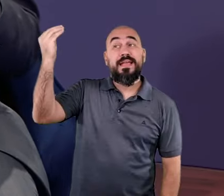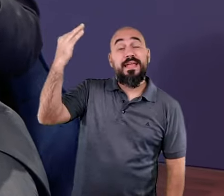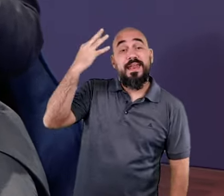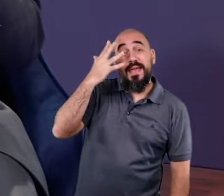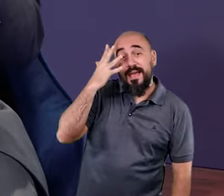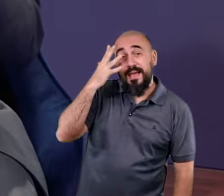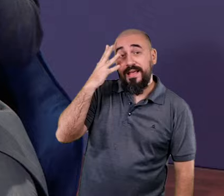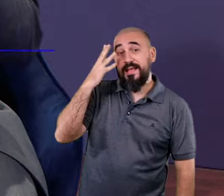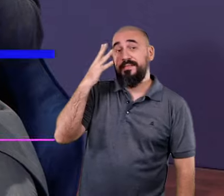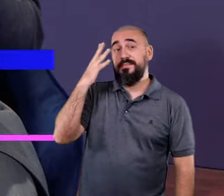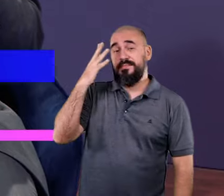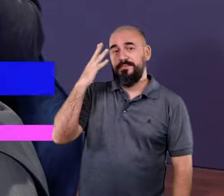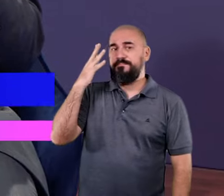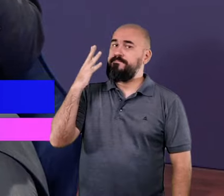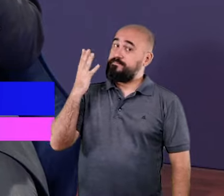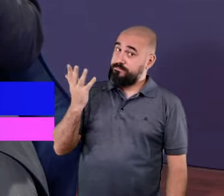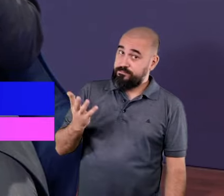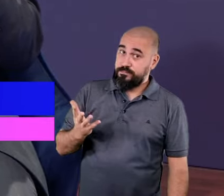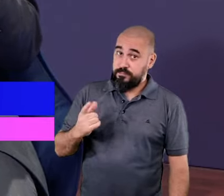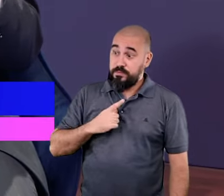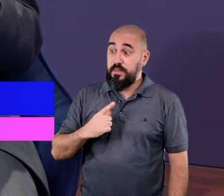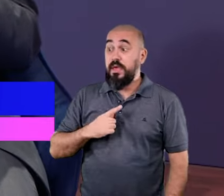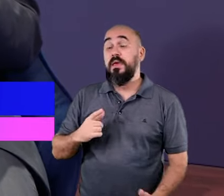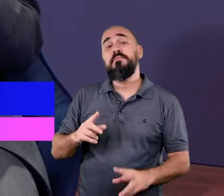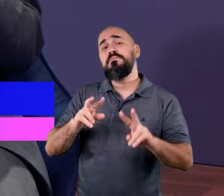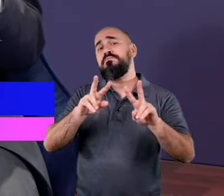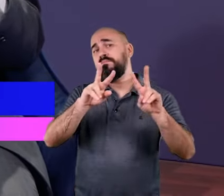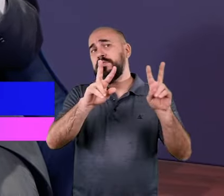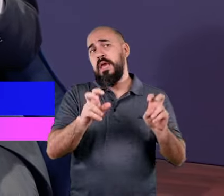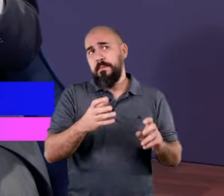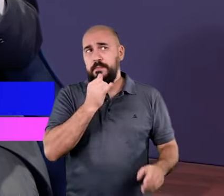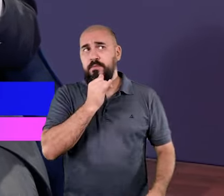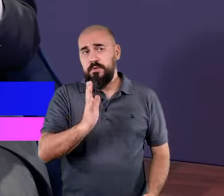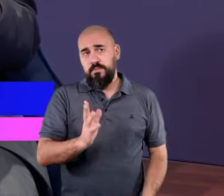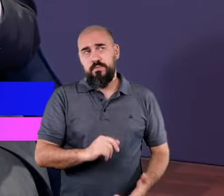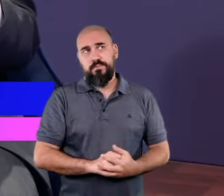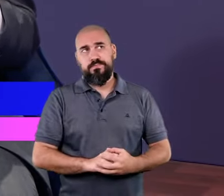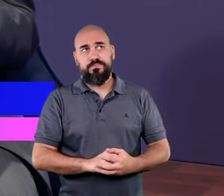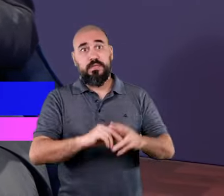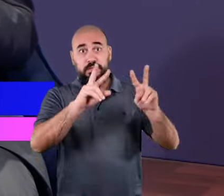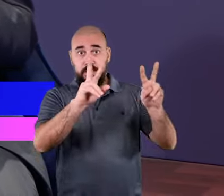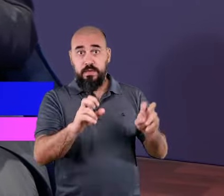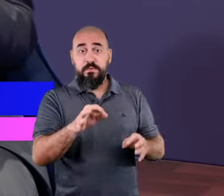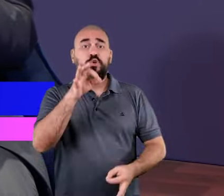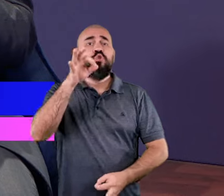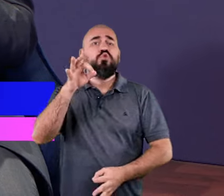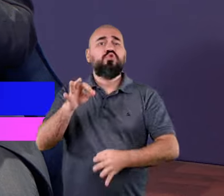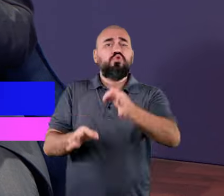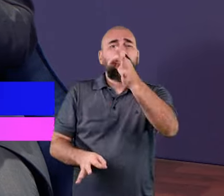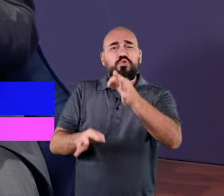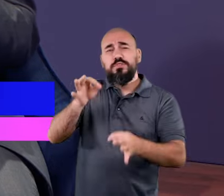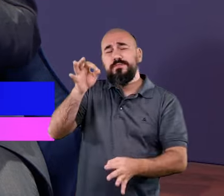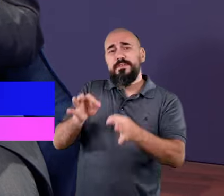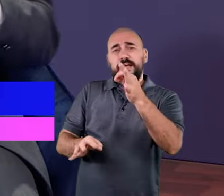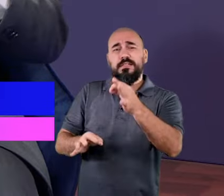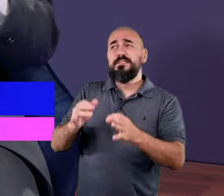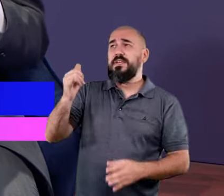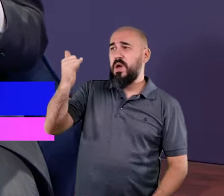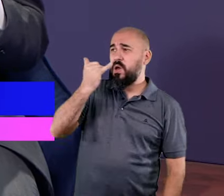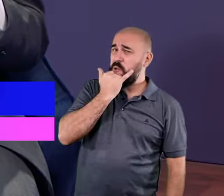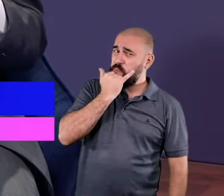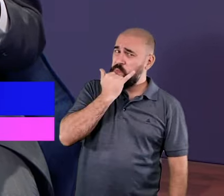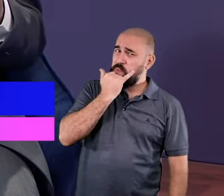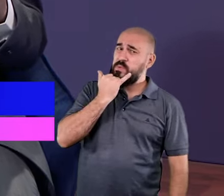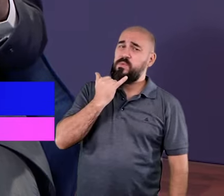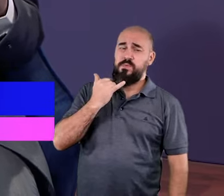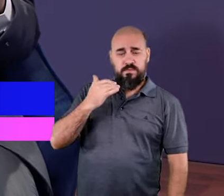vida. Alguns temas que você vai encontrar nessa revista aqui são, por exemplo, o que é justificação pela fé? Qual a